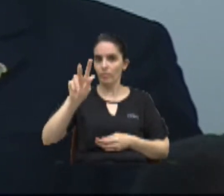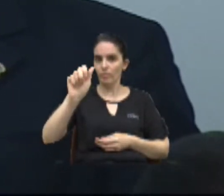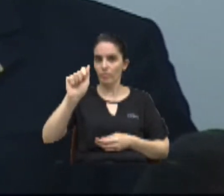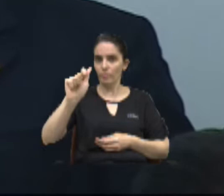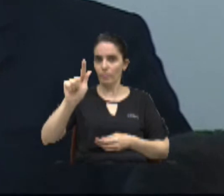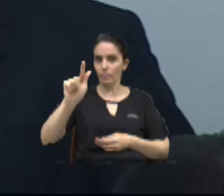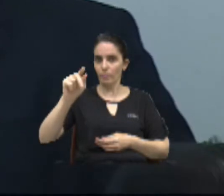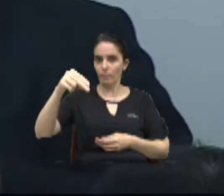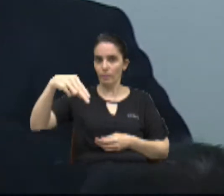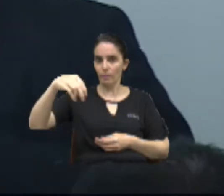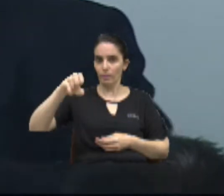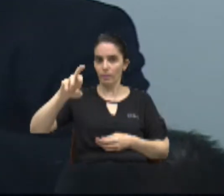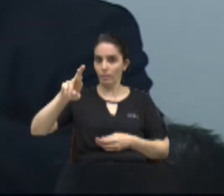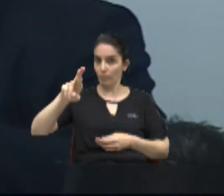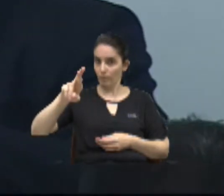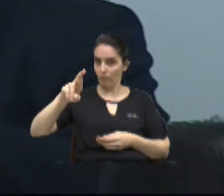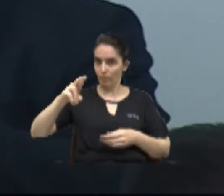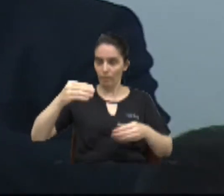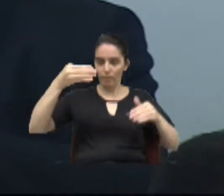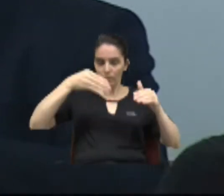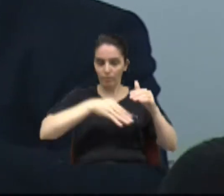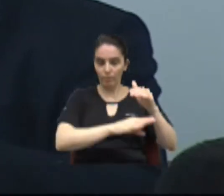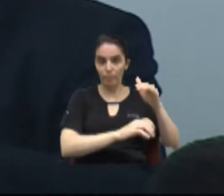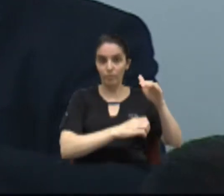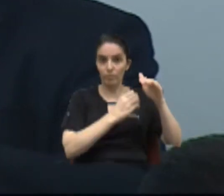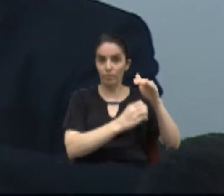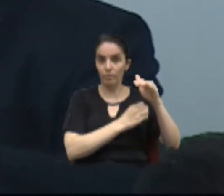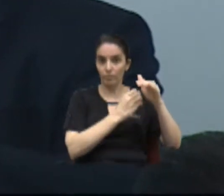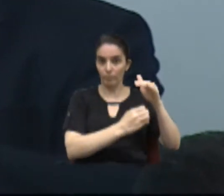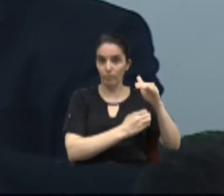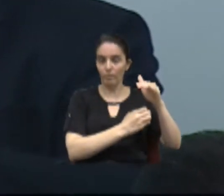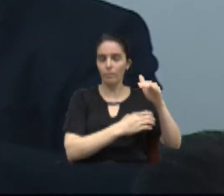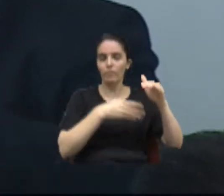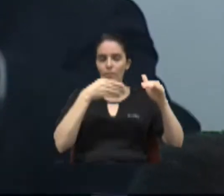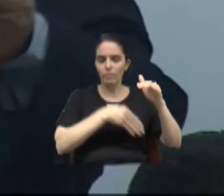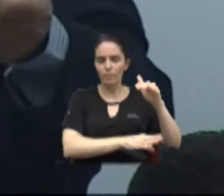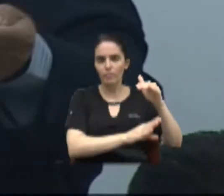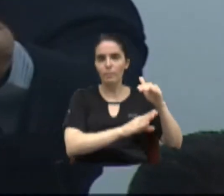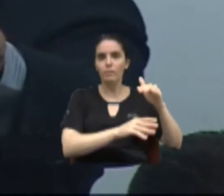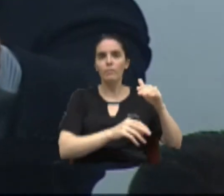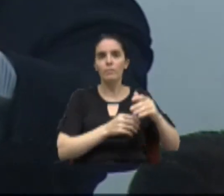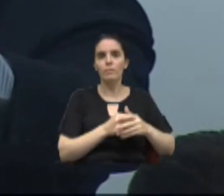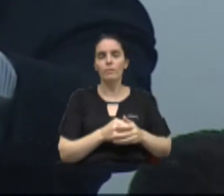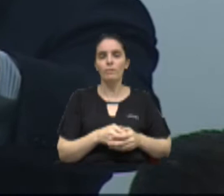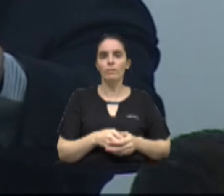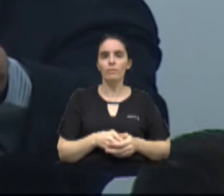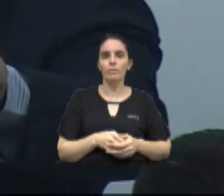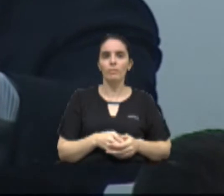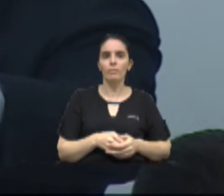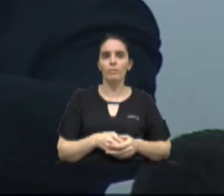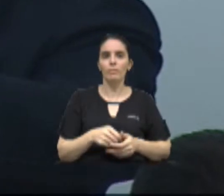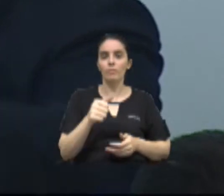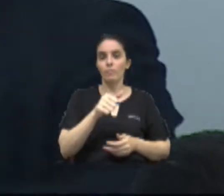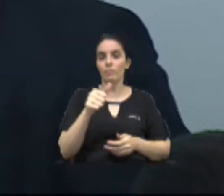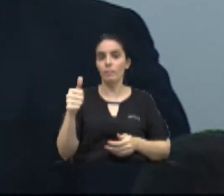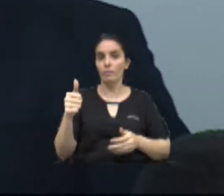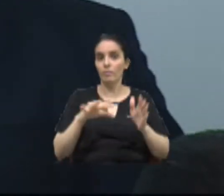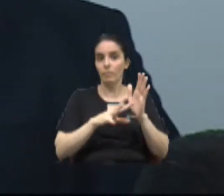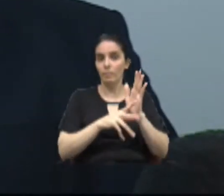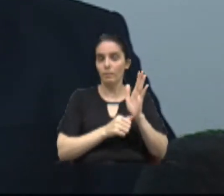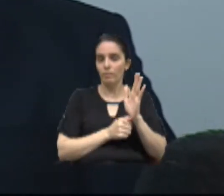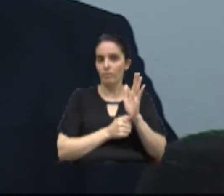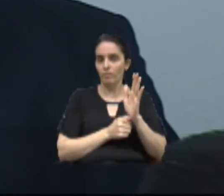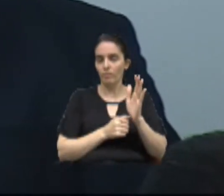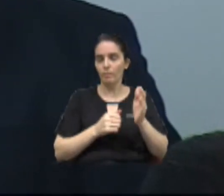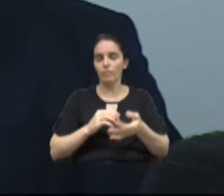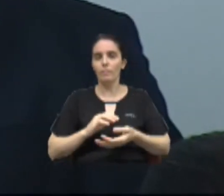e outro, entraram naquela fábrica e estavam lá os marginais